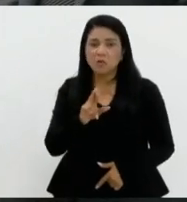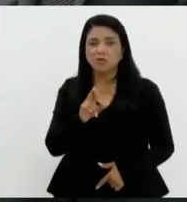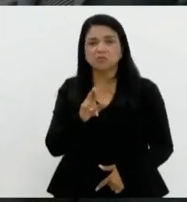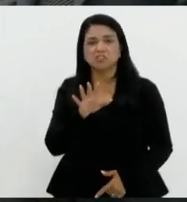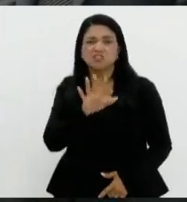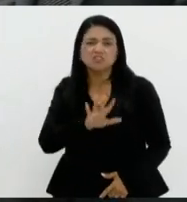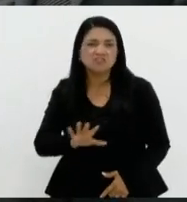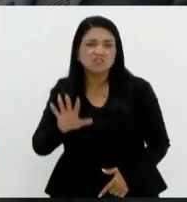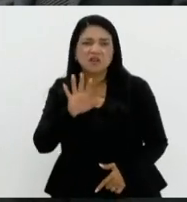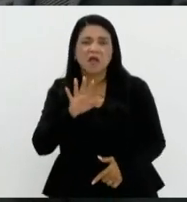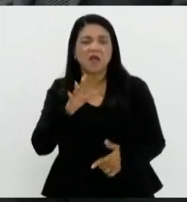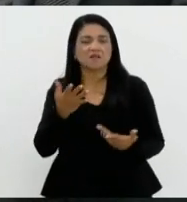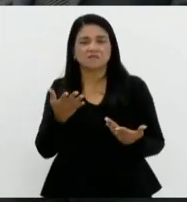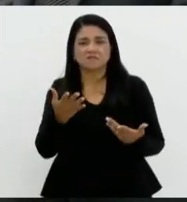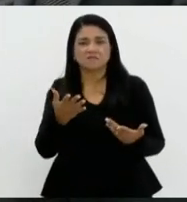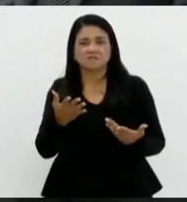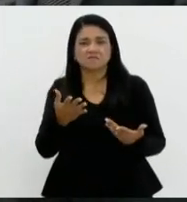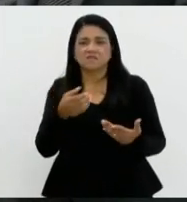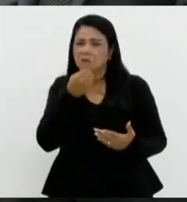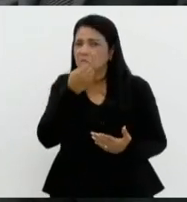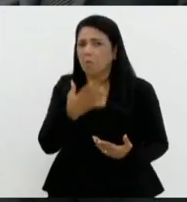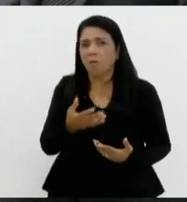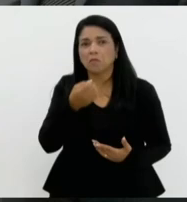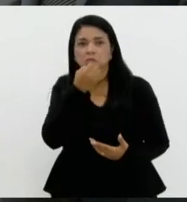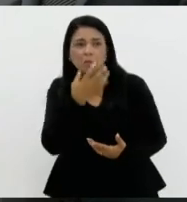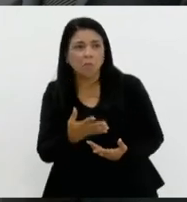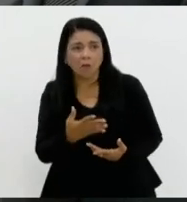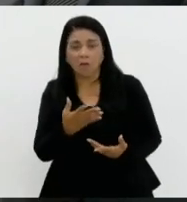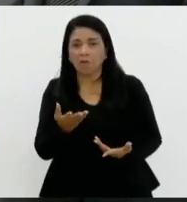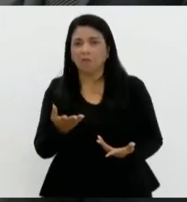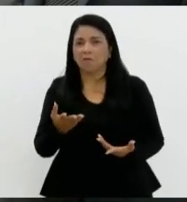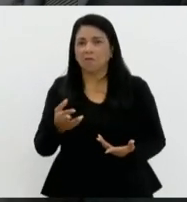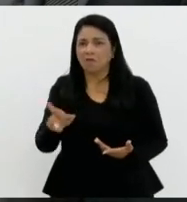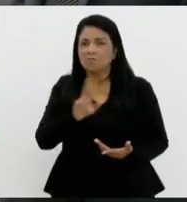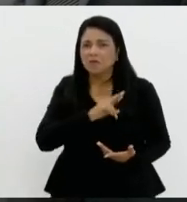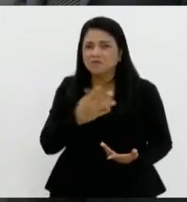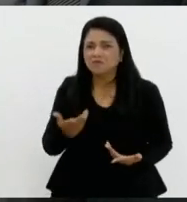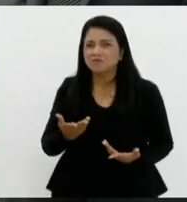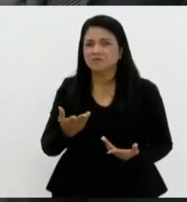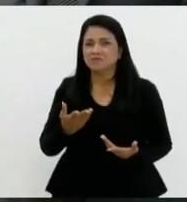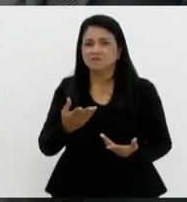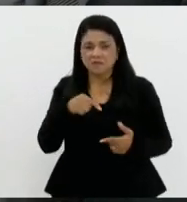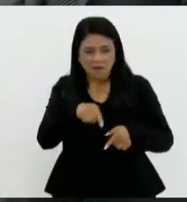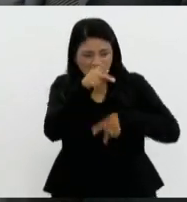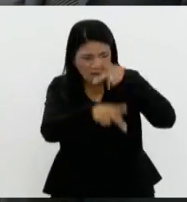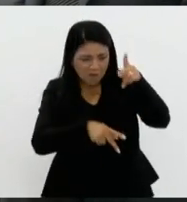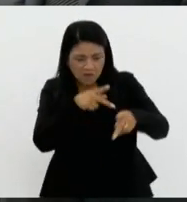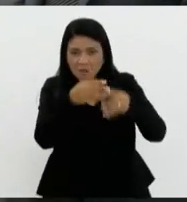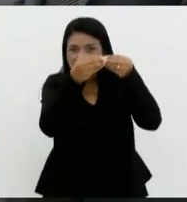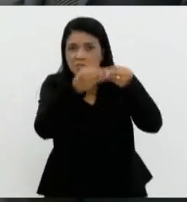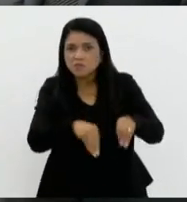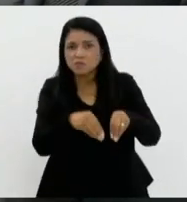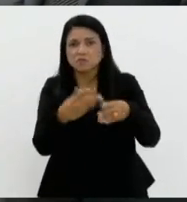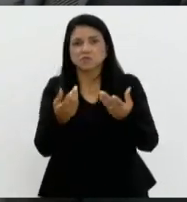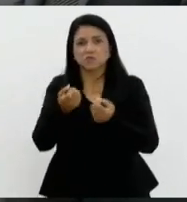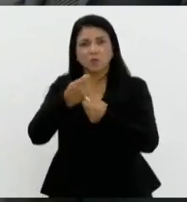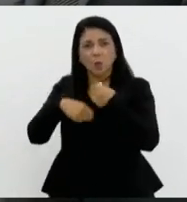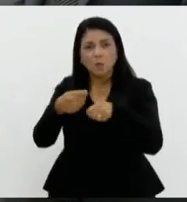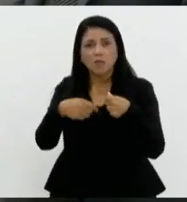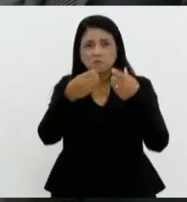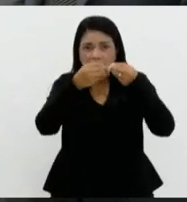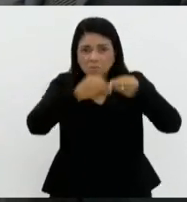vazias, e dizendo que está bom. Que está bom, que está bom, mas nunca está bom. Só traz transtorno para a população, para os comerciantes.